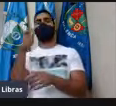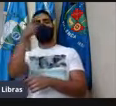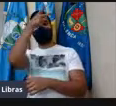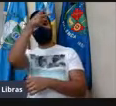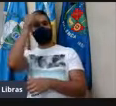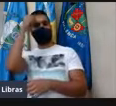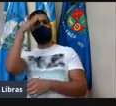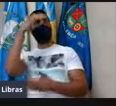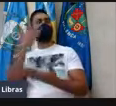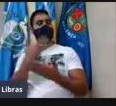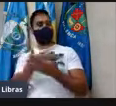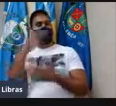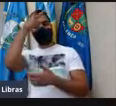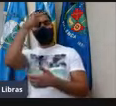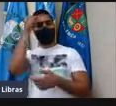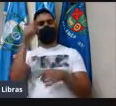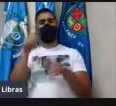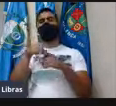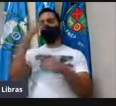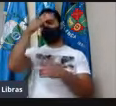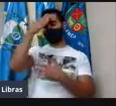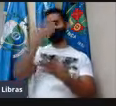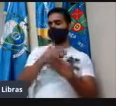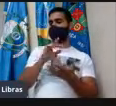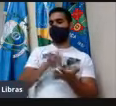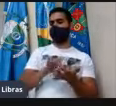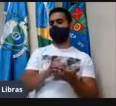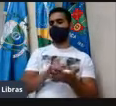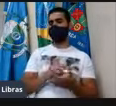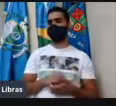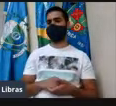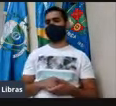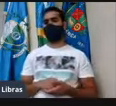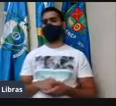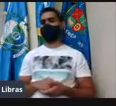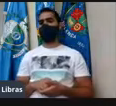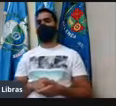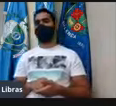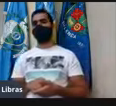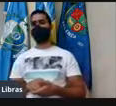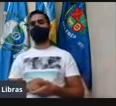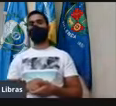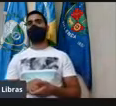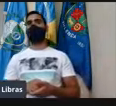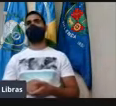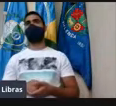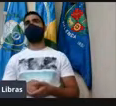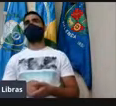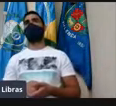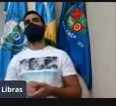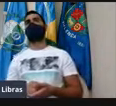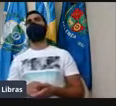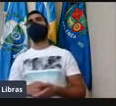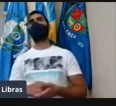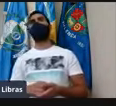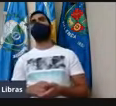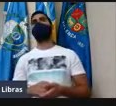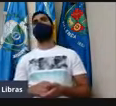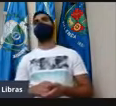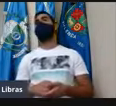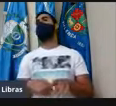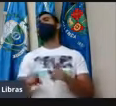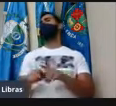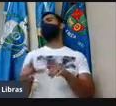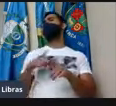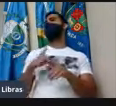eu acredito no prefeito, acredito muito nele, e também não vi aqui também, queria que você pontuasse, a receita de arrecadação dos